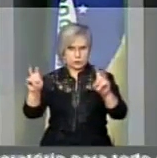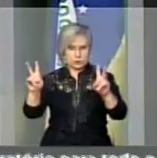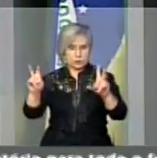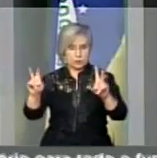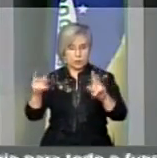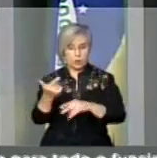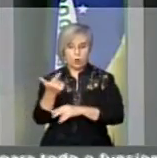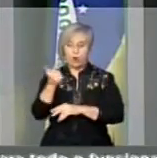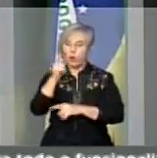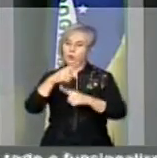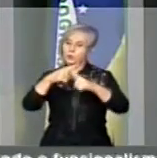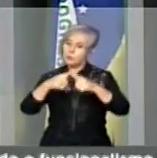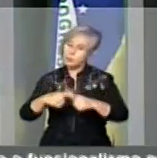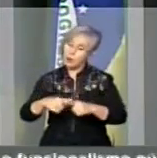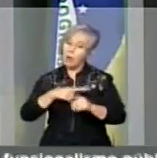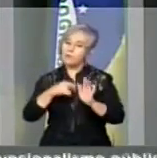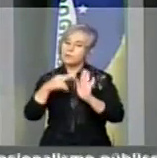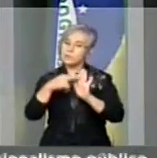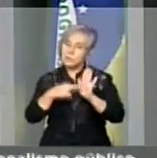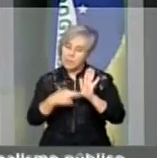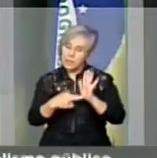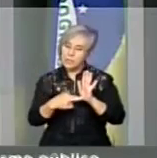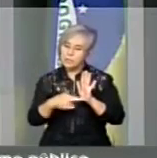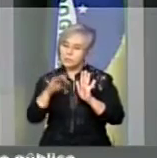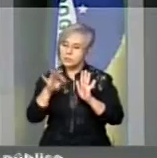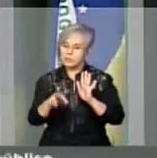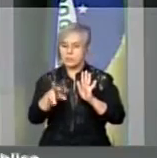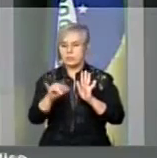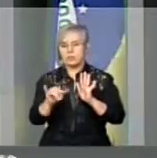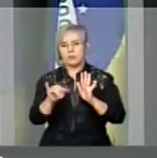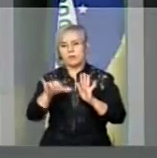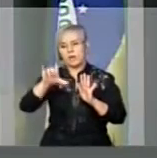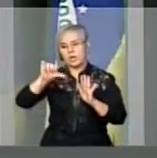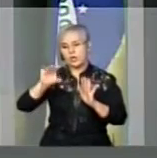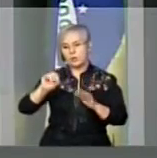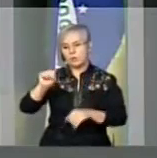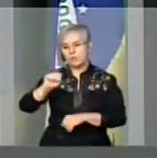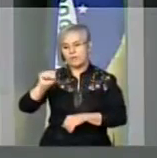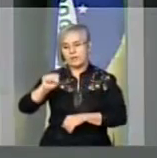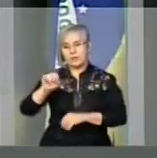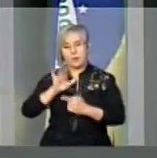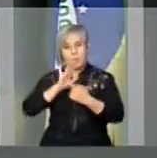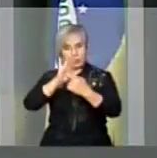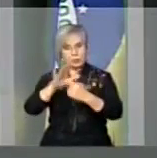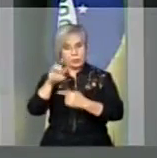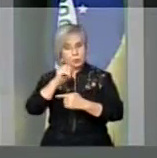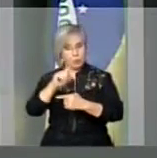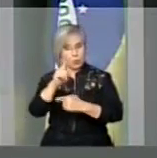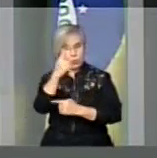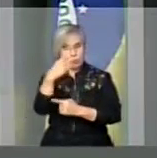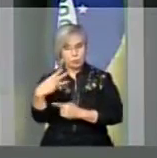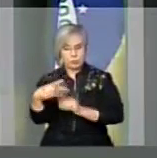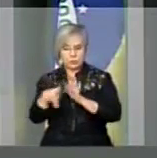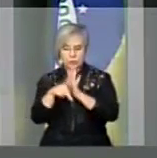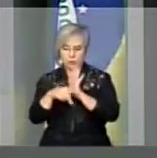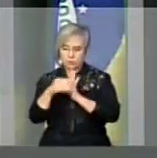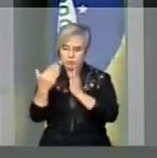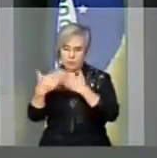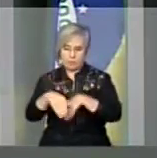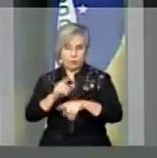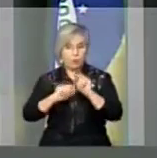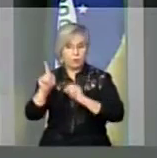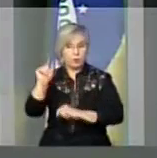demais provas e disputas, a regra adequada será exibir 90 segundos ou 1/3 da prova, o que for